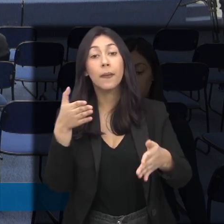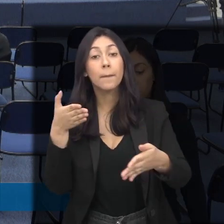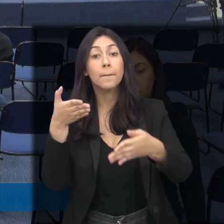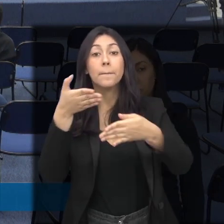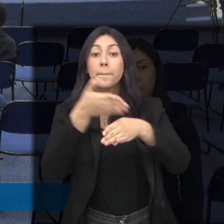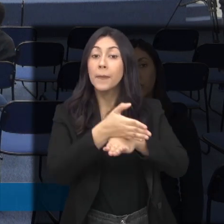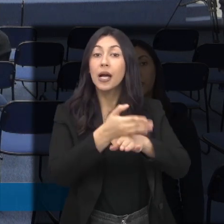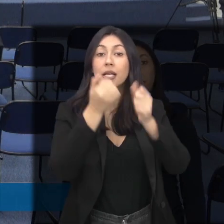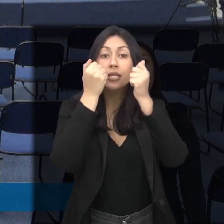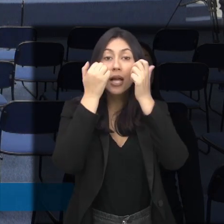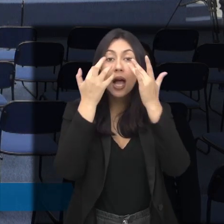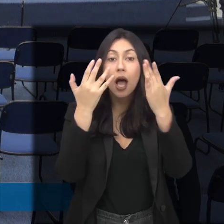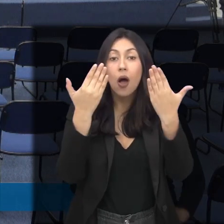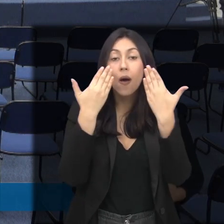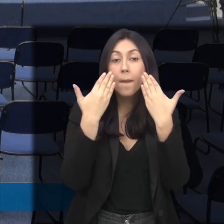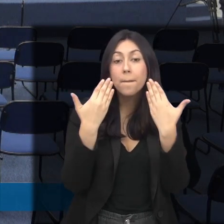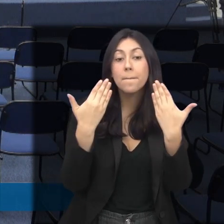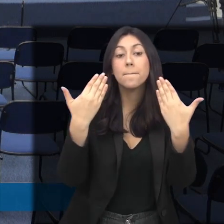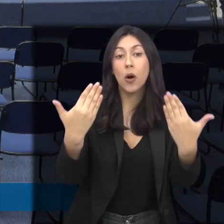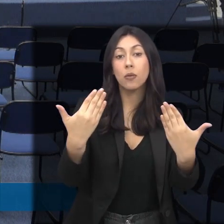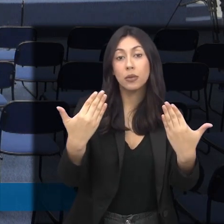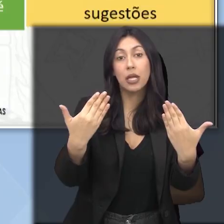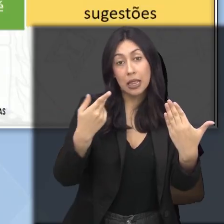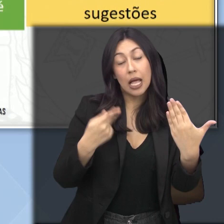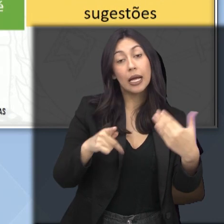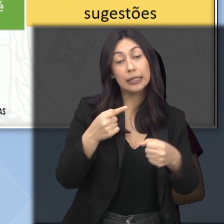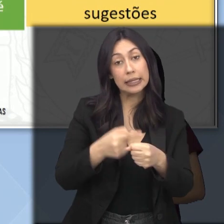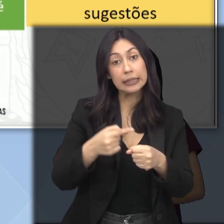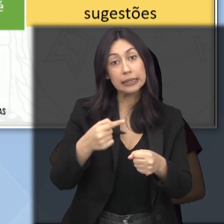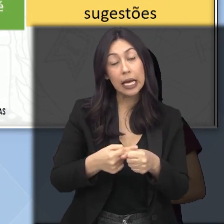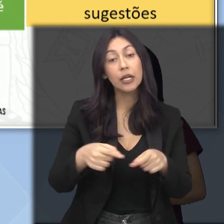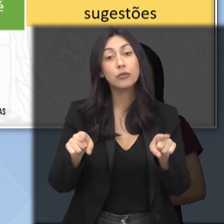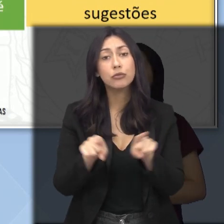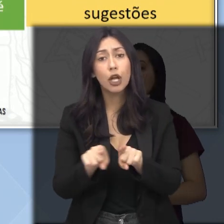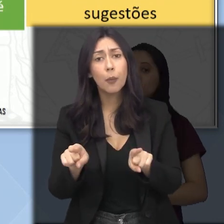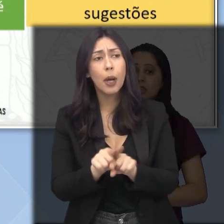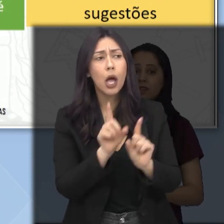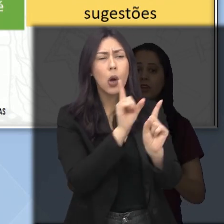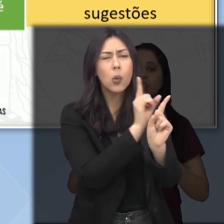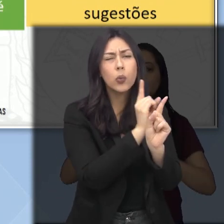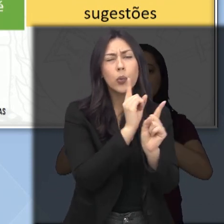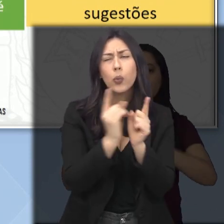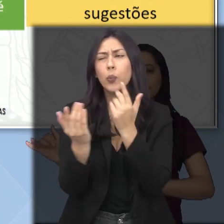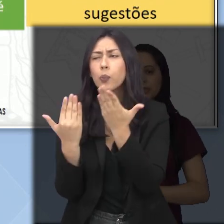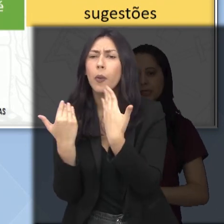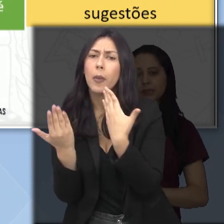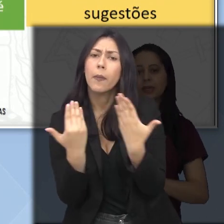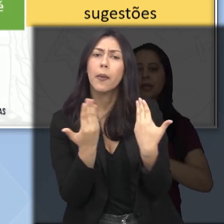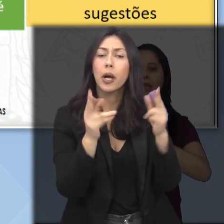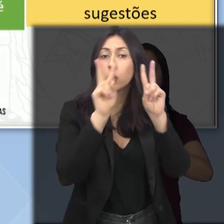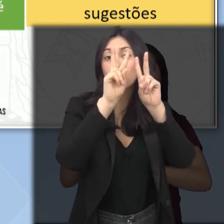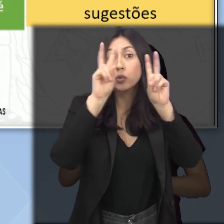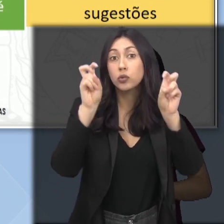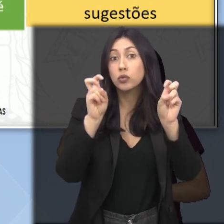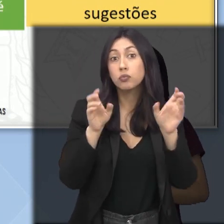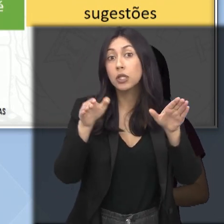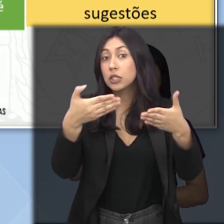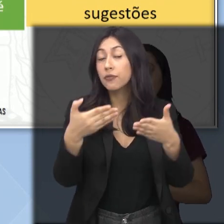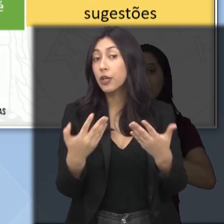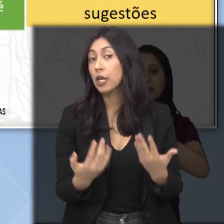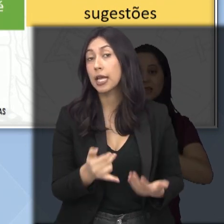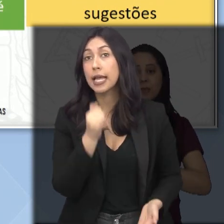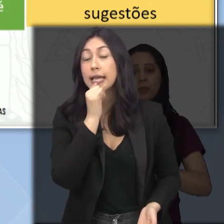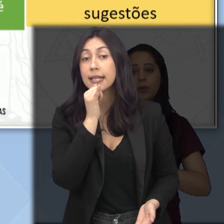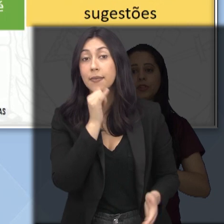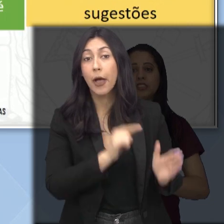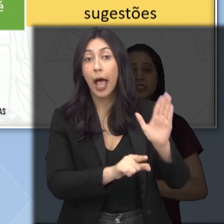é participar das audiências públicas do município. Além dos encontros que debatem assuntos específicos como